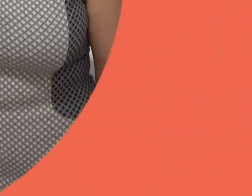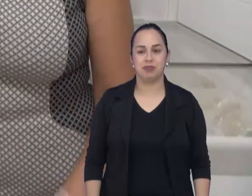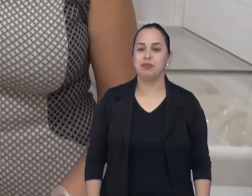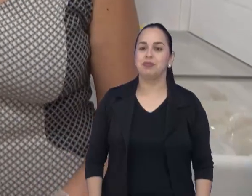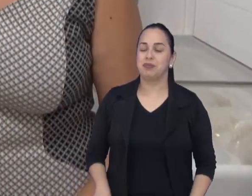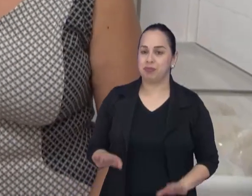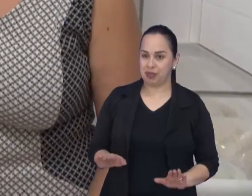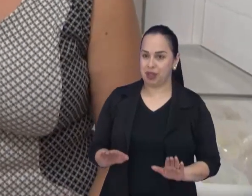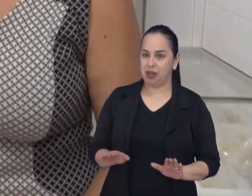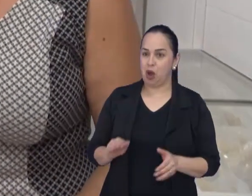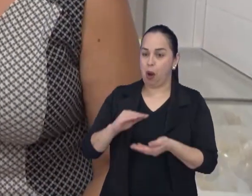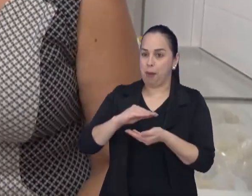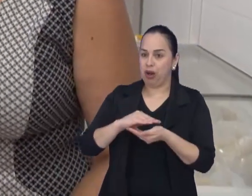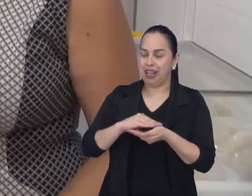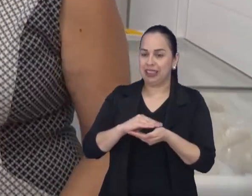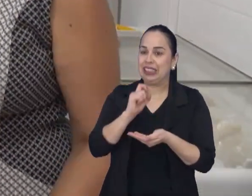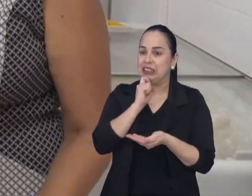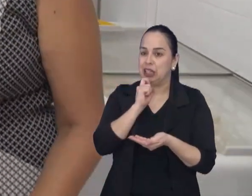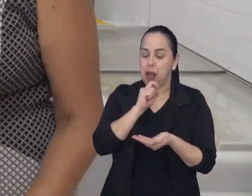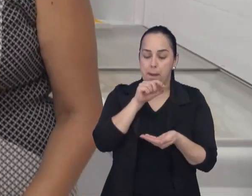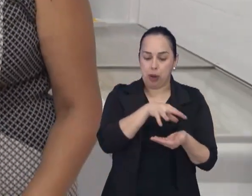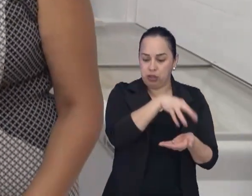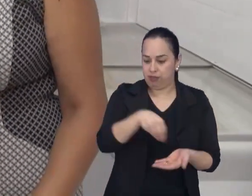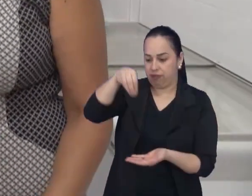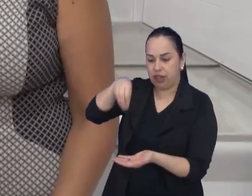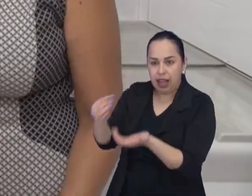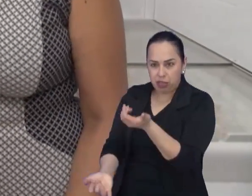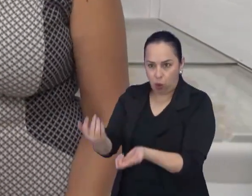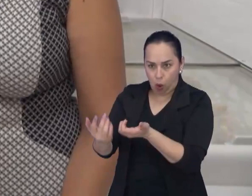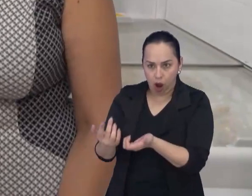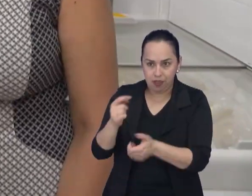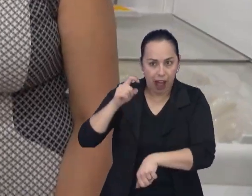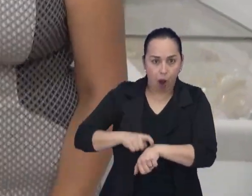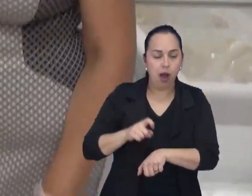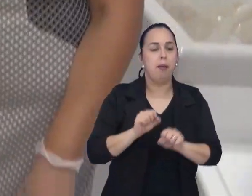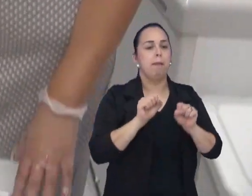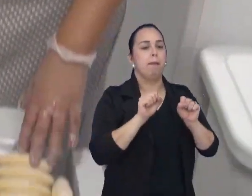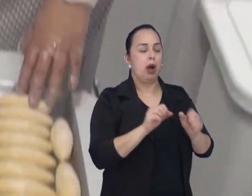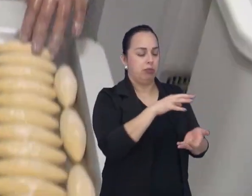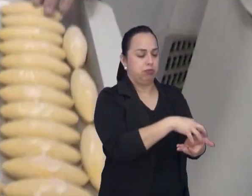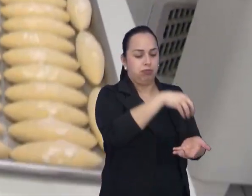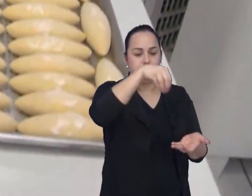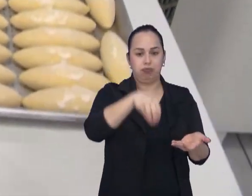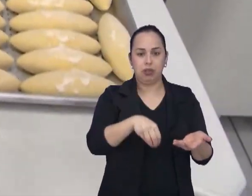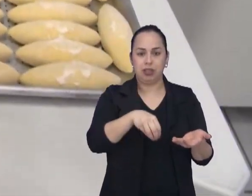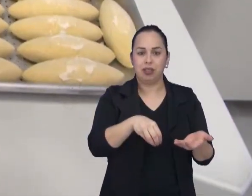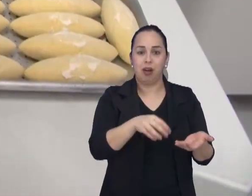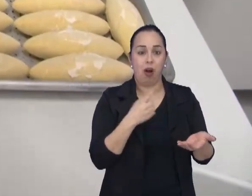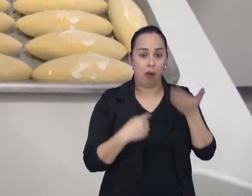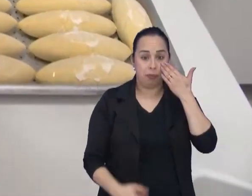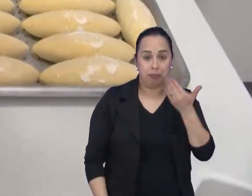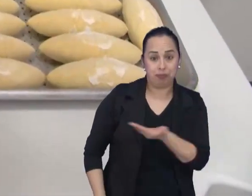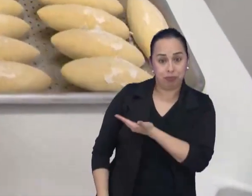Camila, o bolinho congelado aqui, saindo daqui, pode ir direto pro óleo? Exatamente. Depois de congelado, é só soltar aqui um do outro